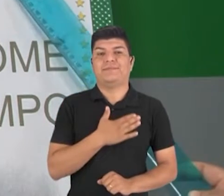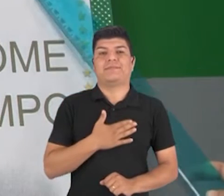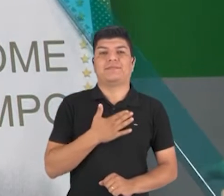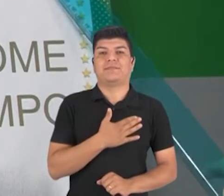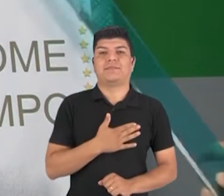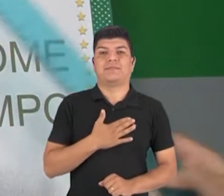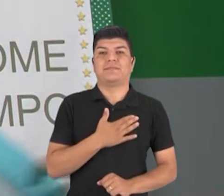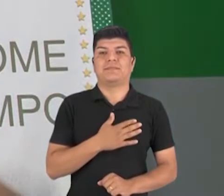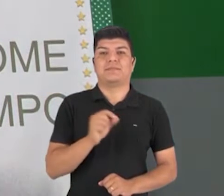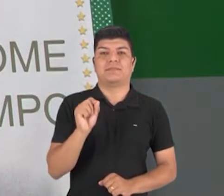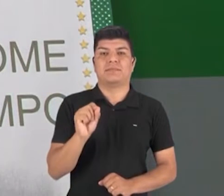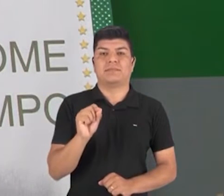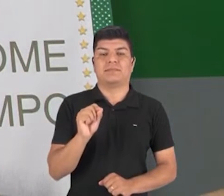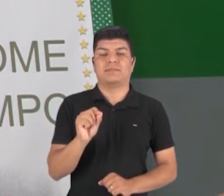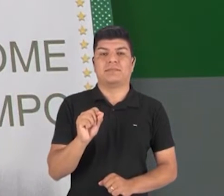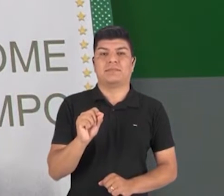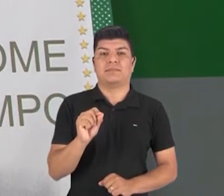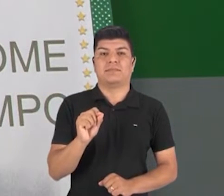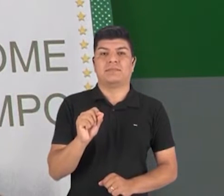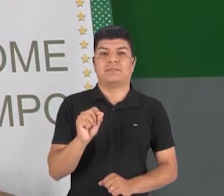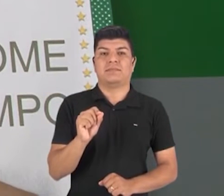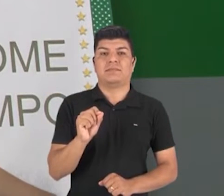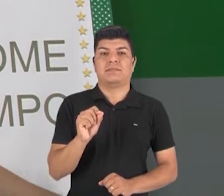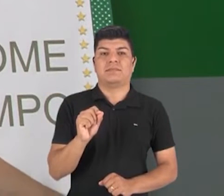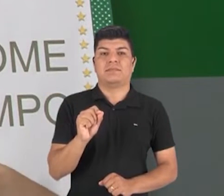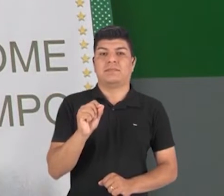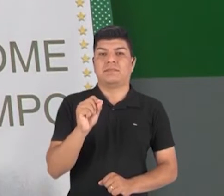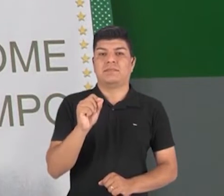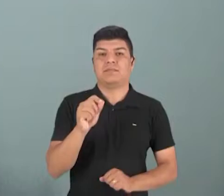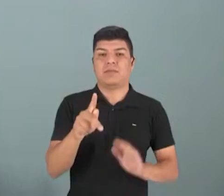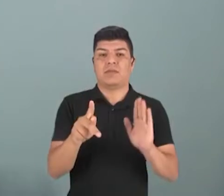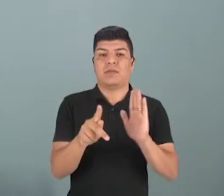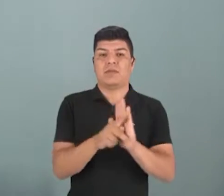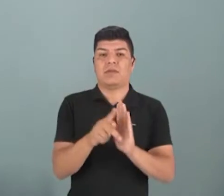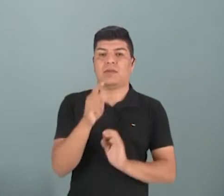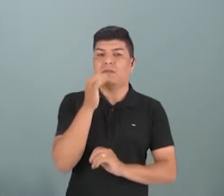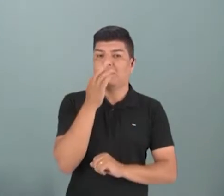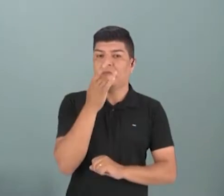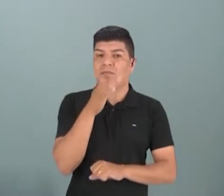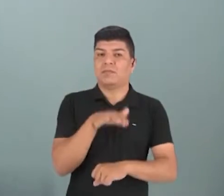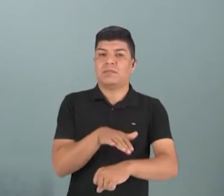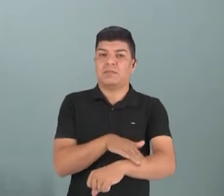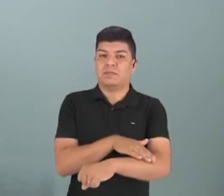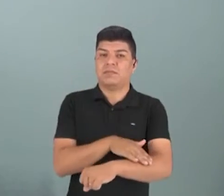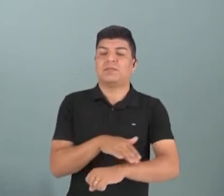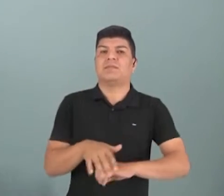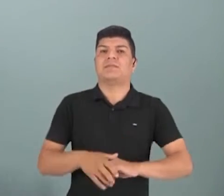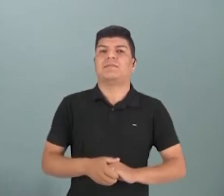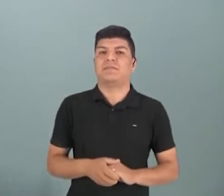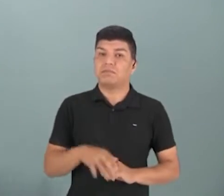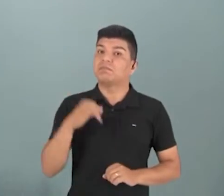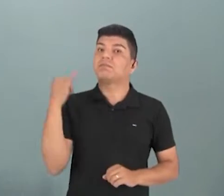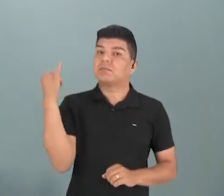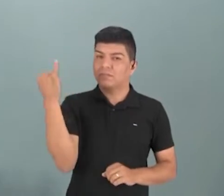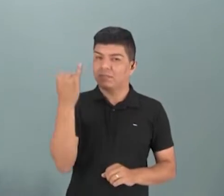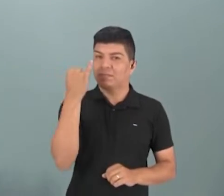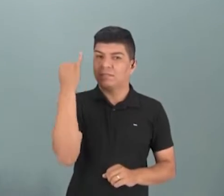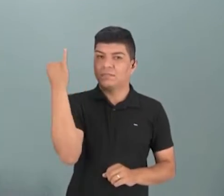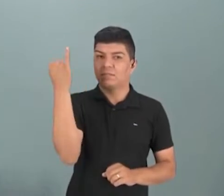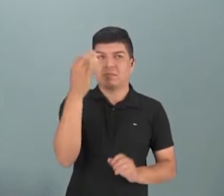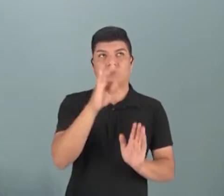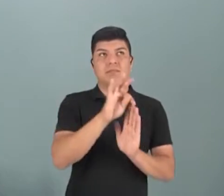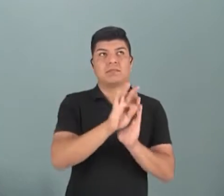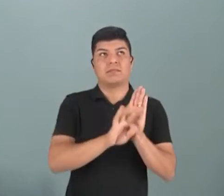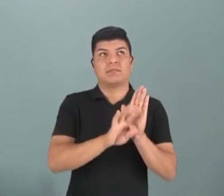gosta de sua cor me responde importante do nosso